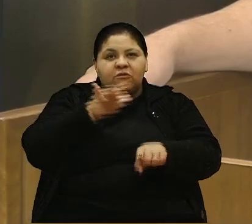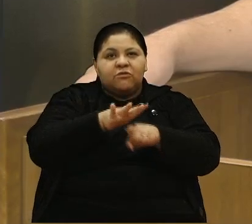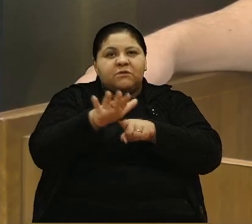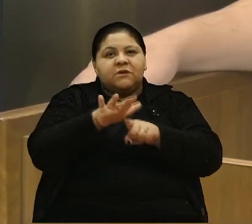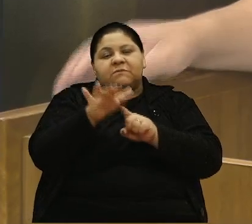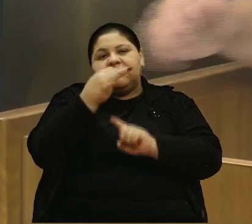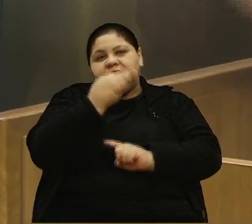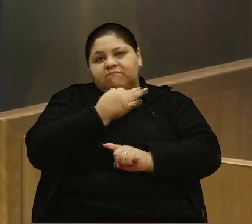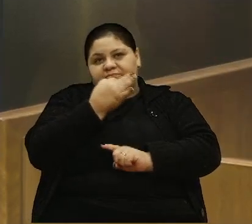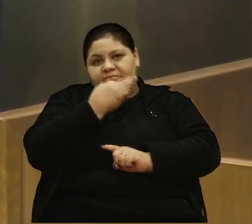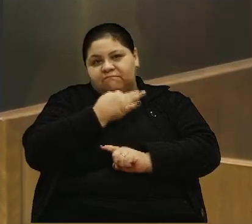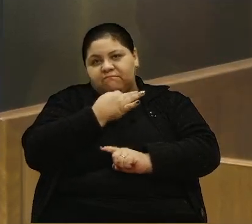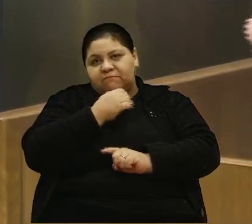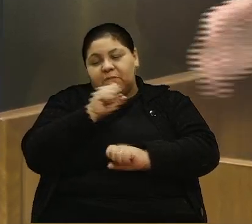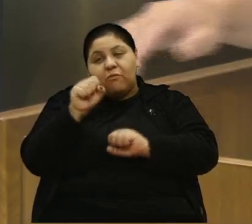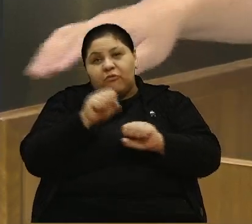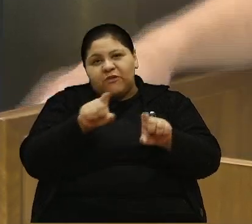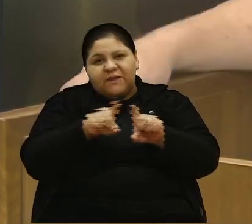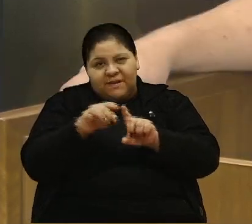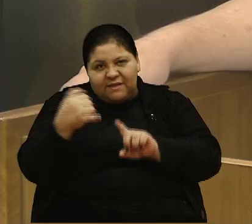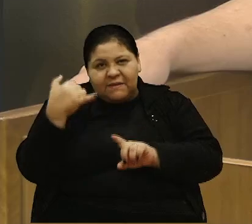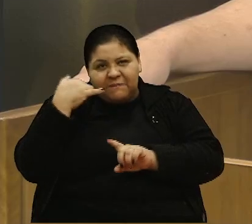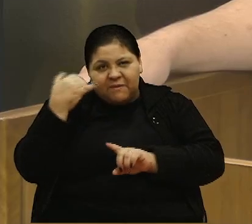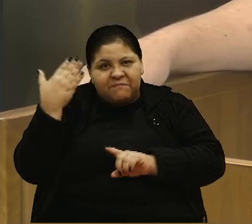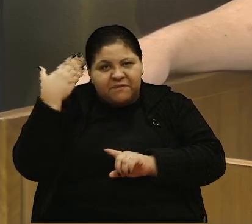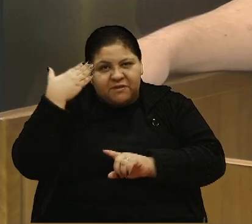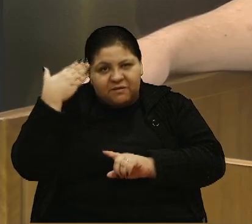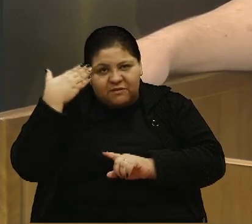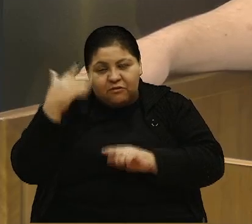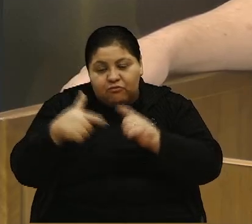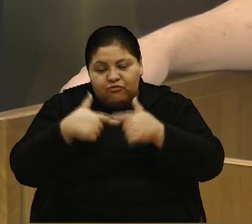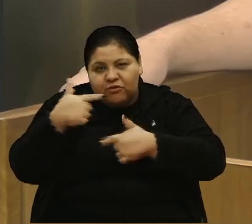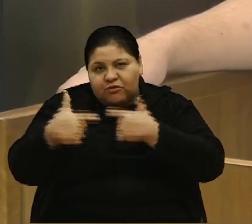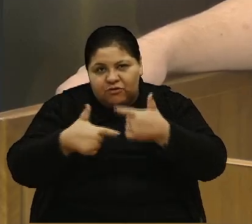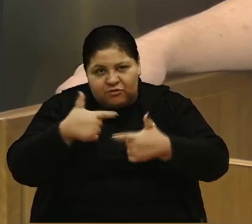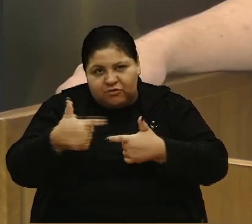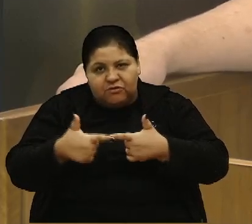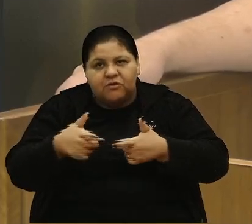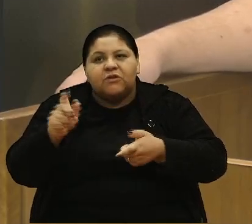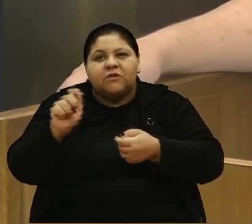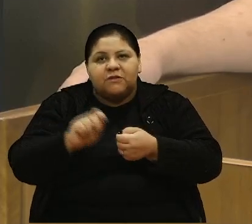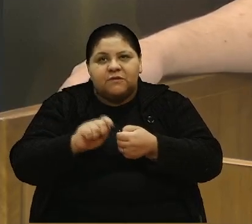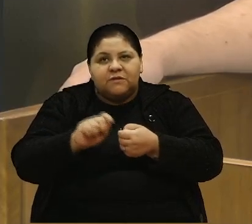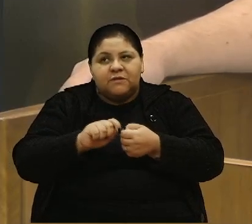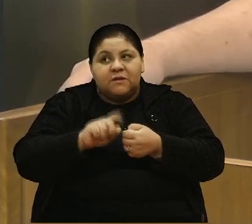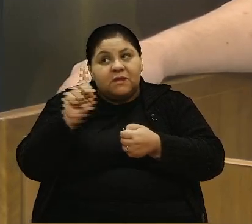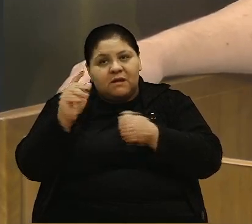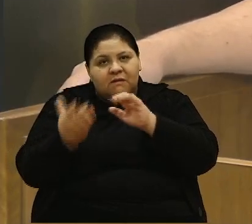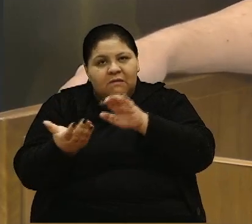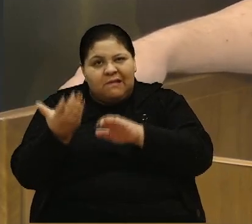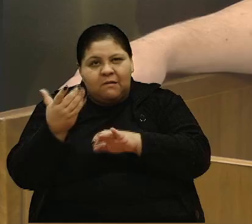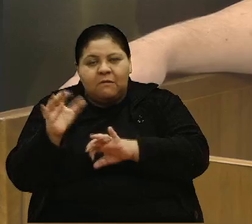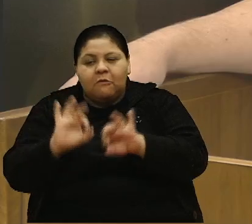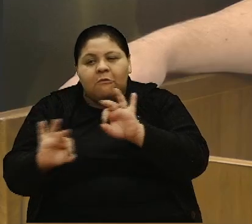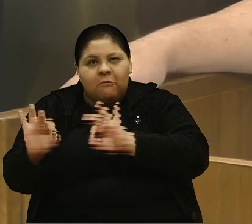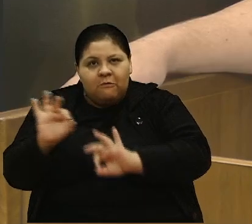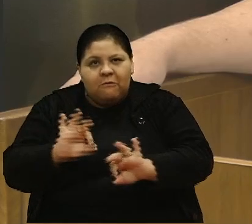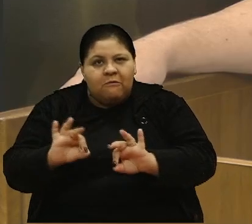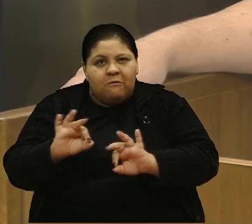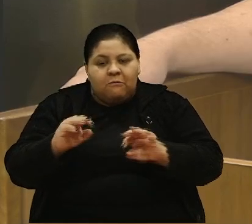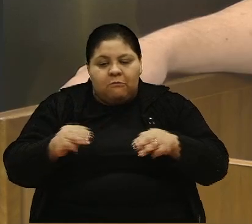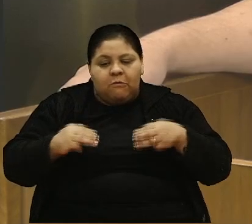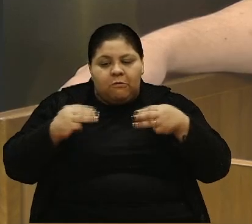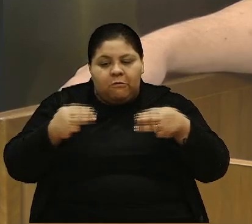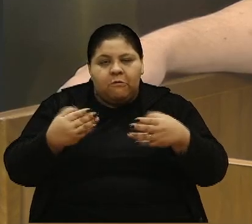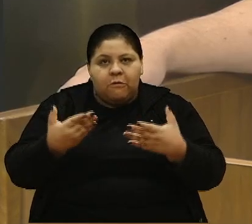cidade. E até o senhor poderia ligar para ele para saber o trabalho dele, que ele vem fazendo lá em Brasília, articulando com os ministérios.